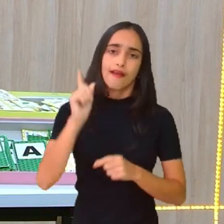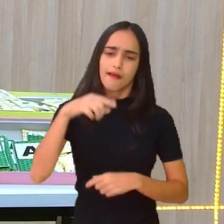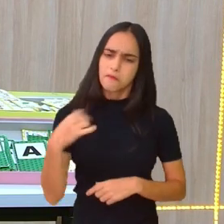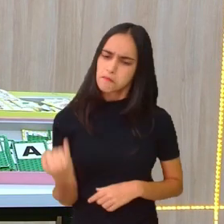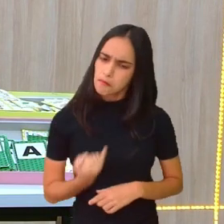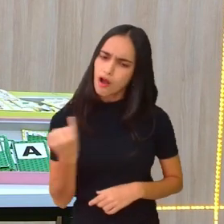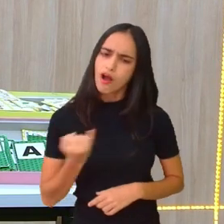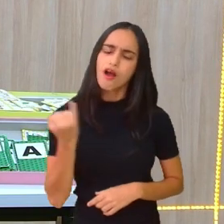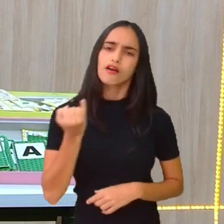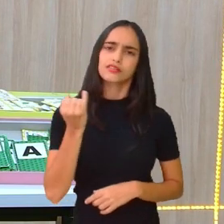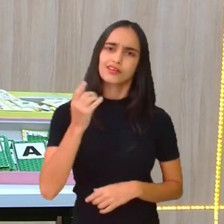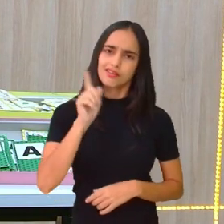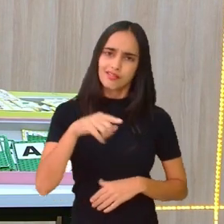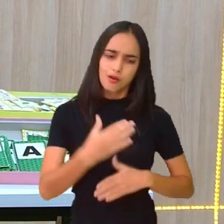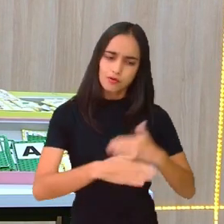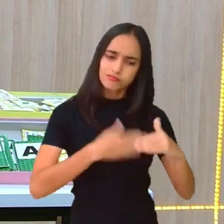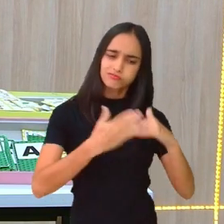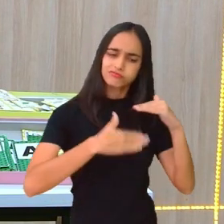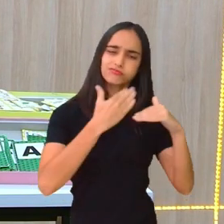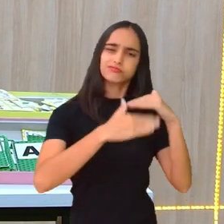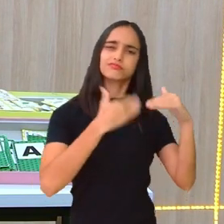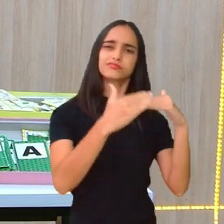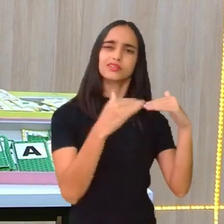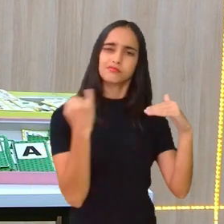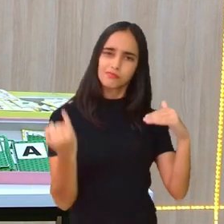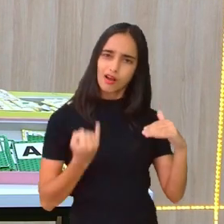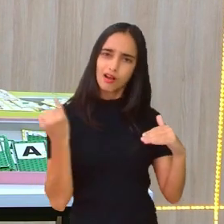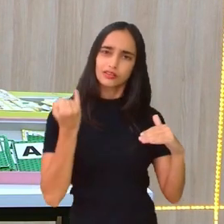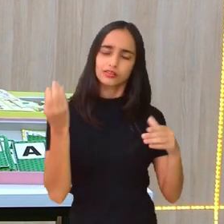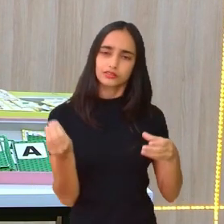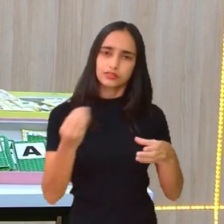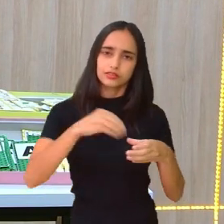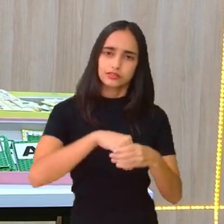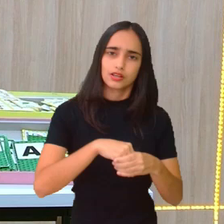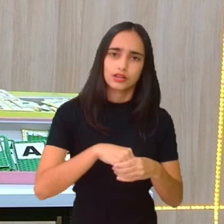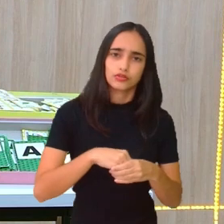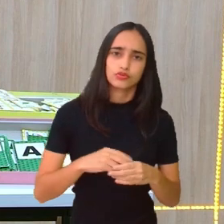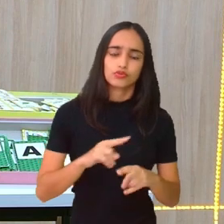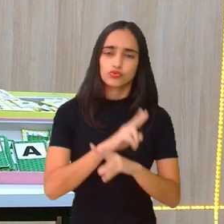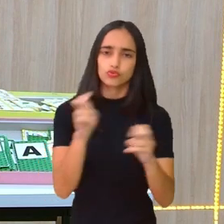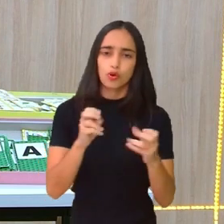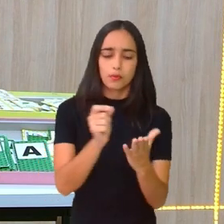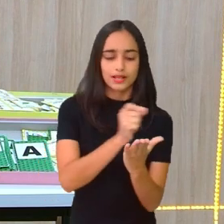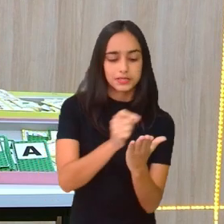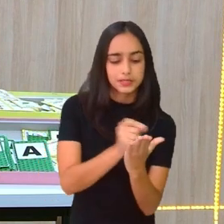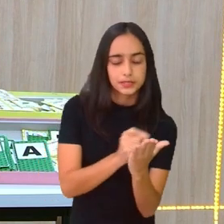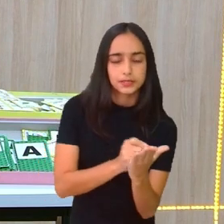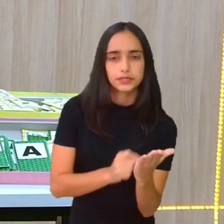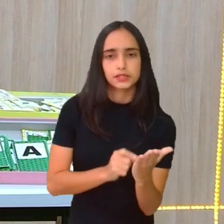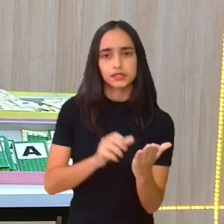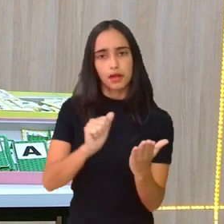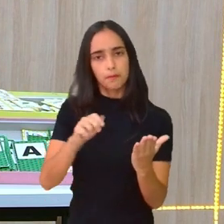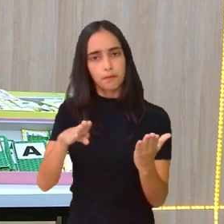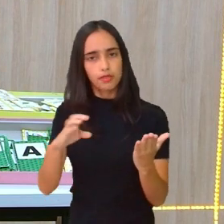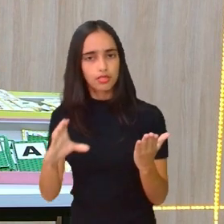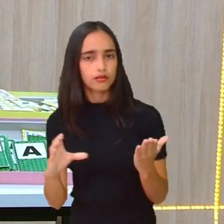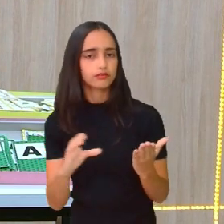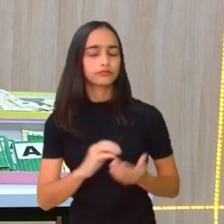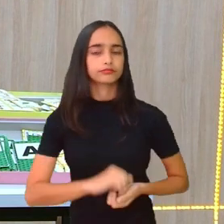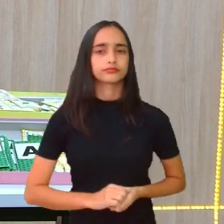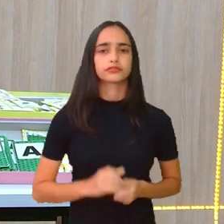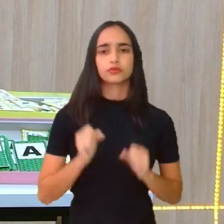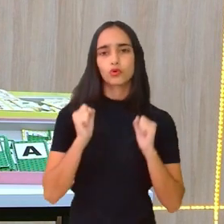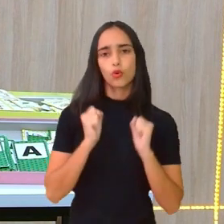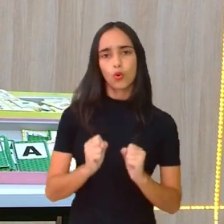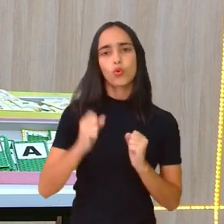importante, é uma outra construção importante dentro da apropriação do sistema de escrita alfabética, né? Ele vai poder diferenciar